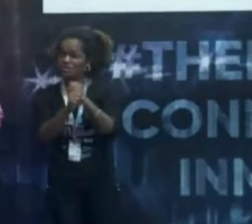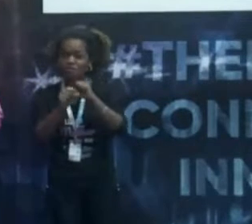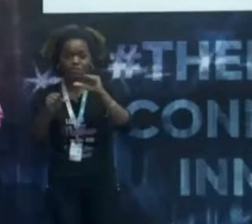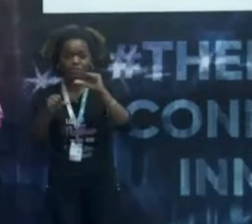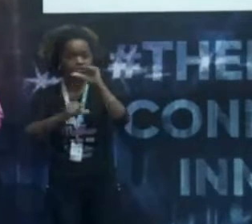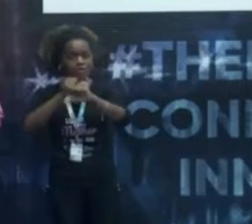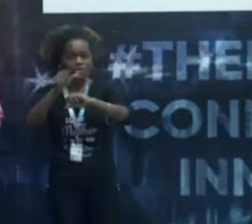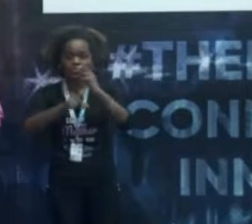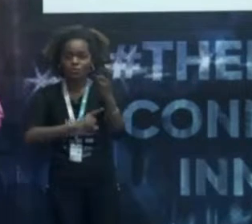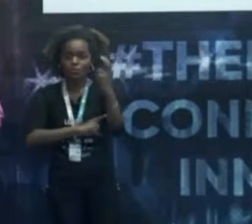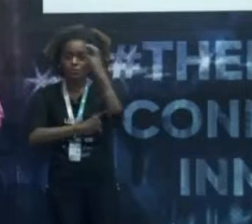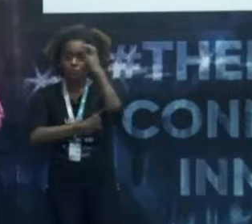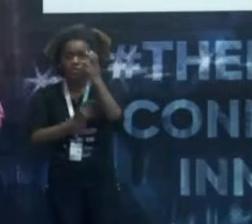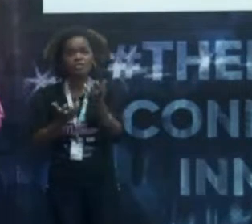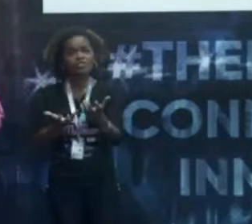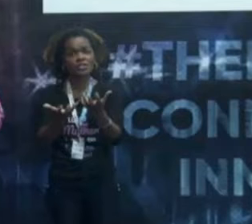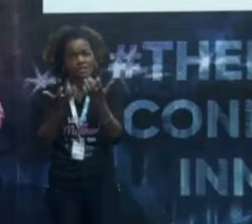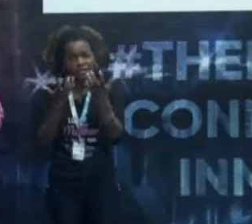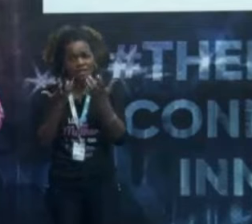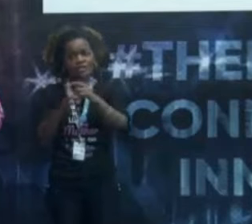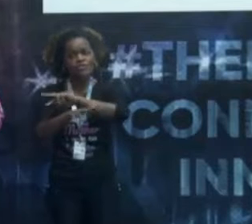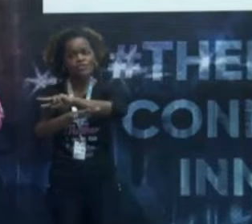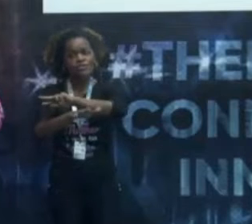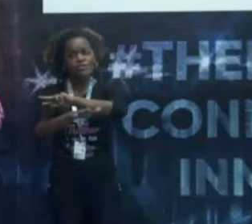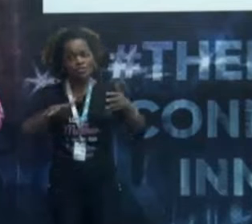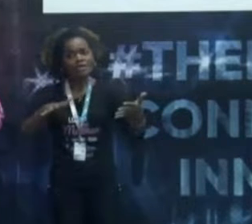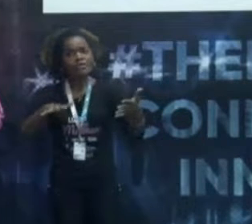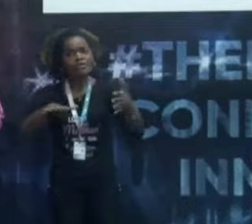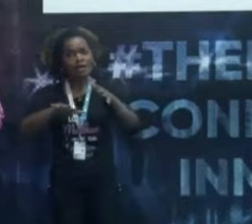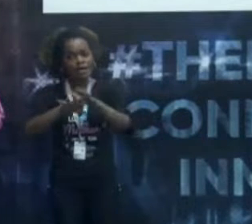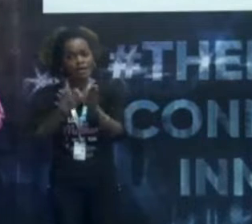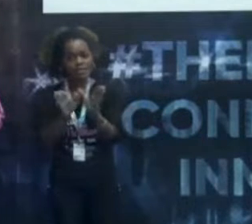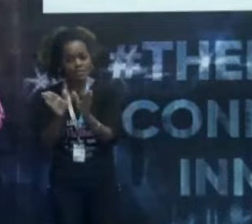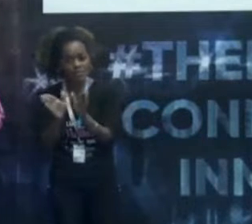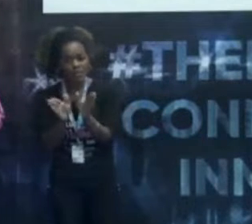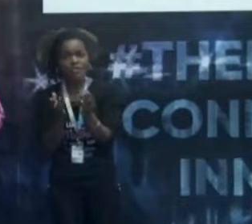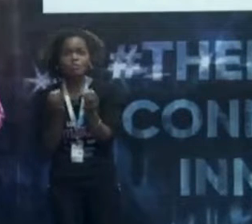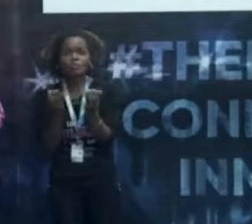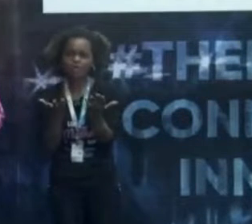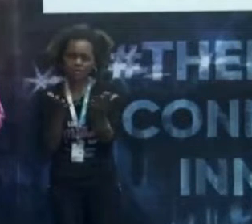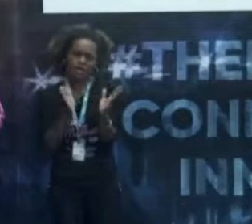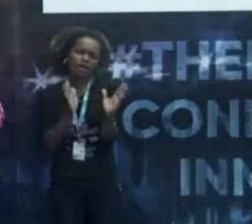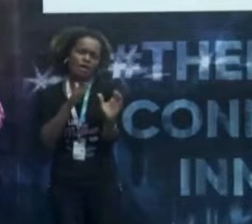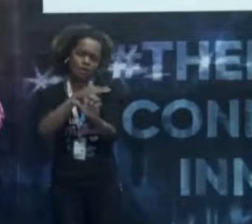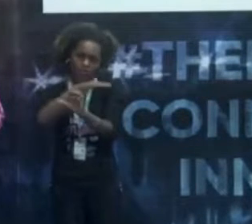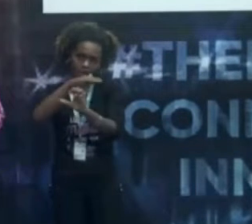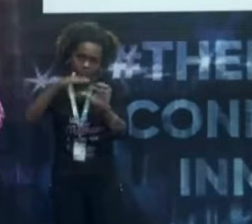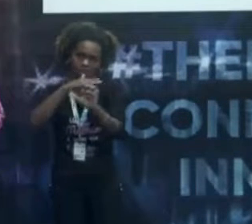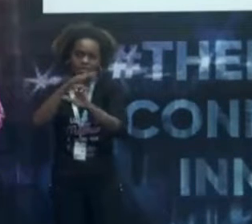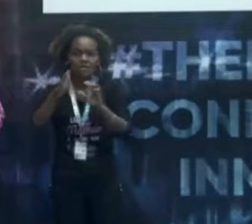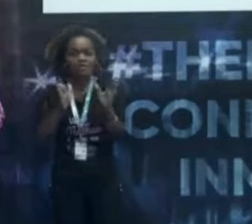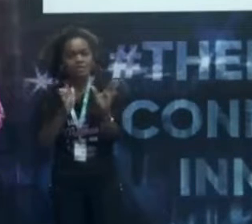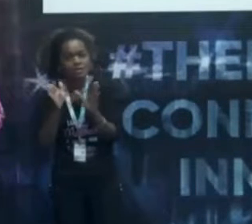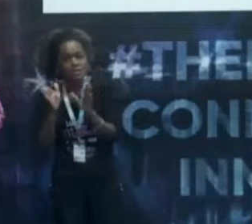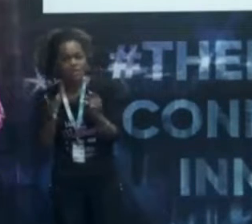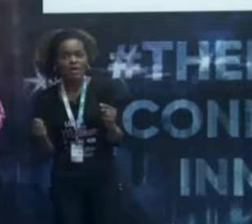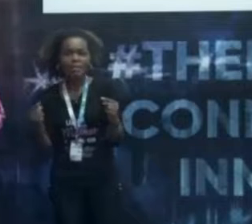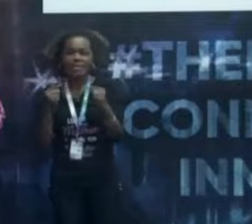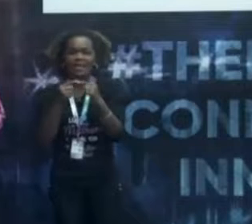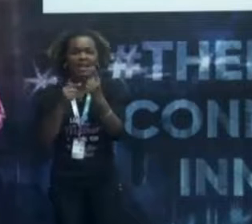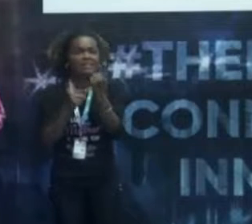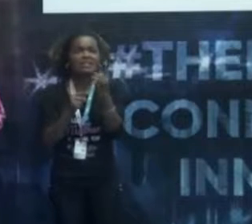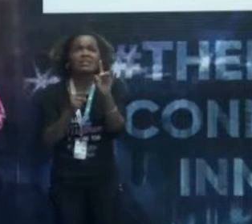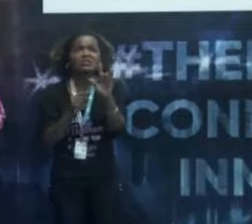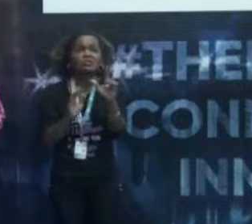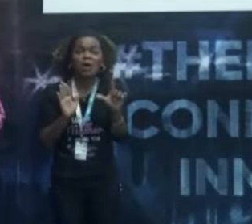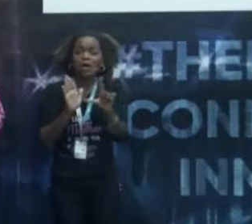onde a gente queria fazer diversidade e acessibilidade mesmo, para ser uma empresa diversa e acessível fora cota, né? E aí